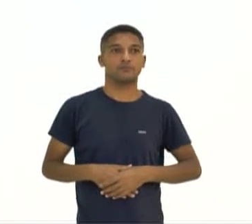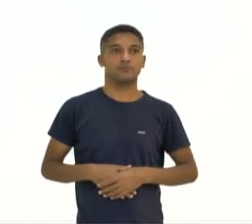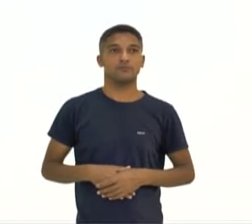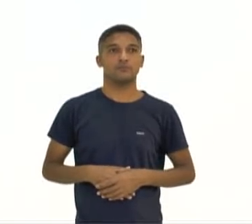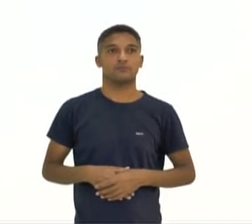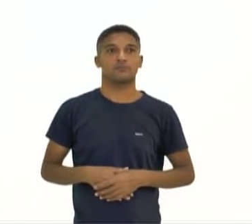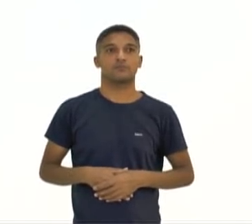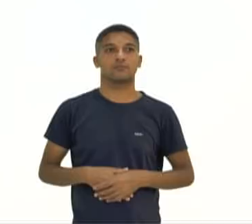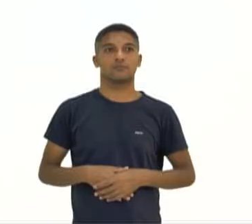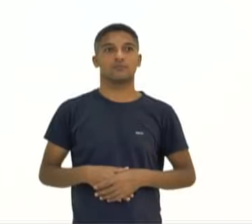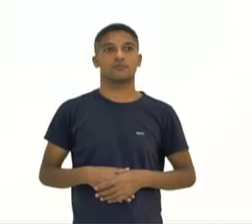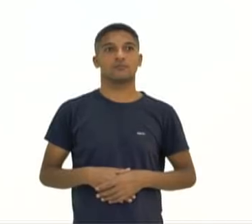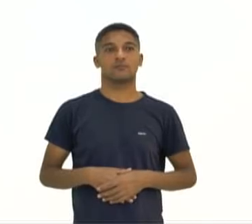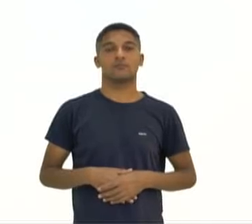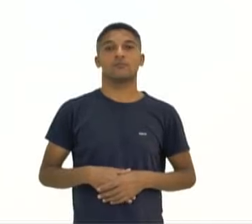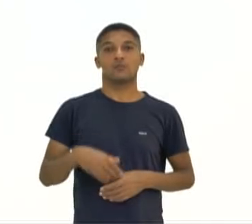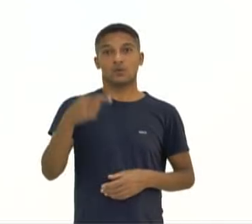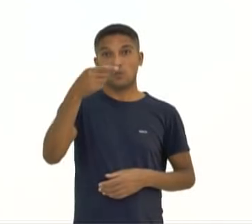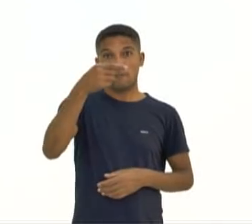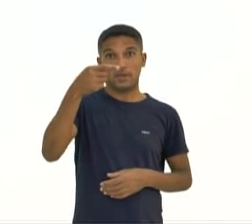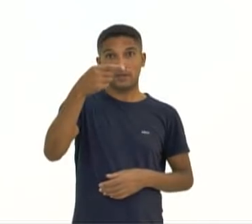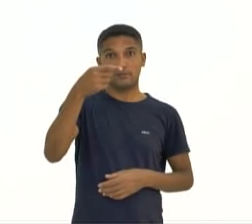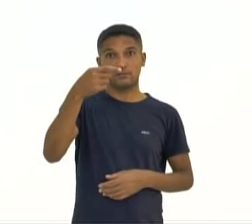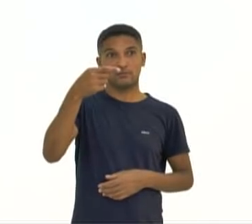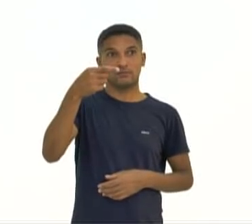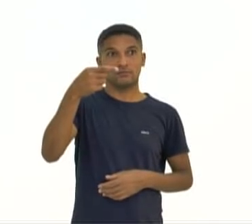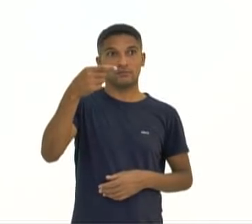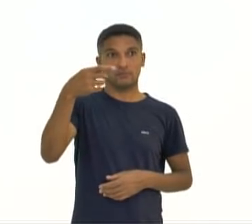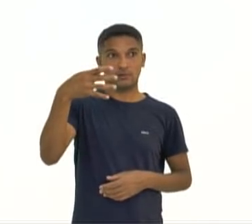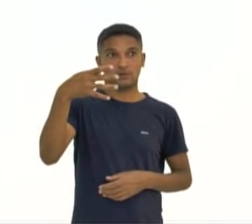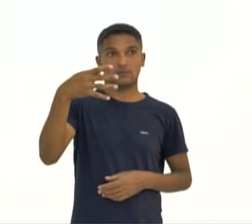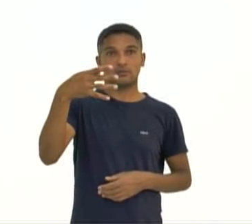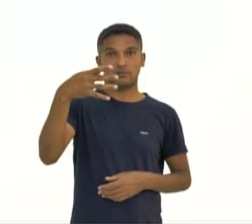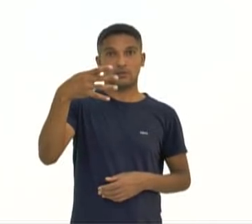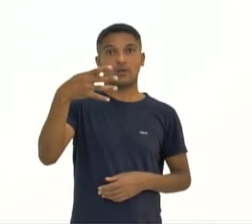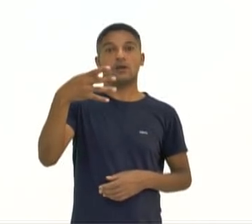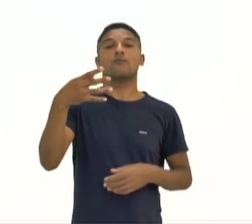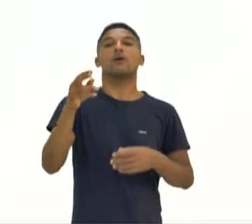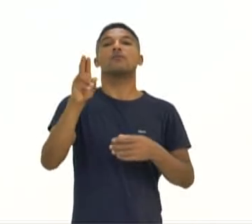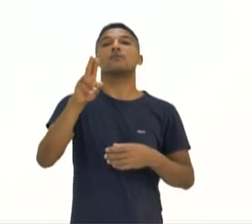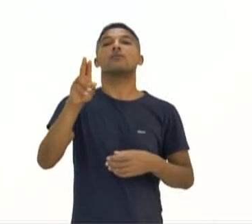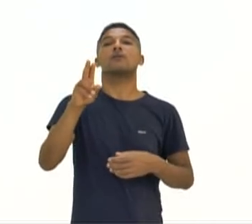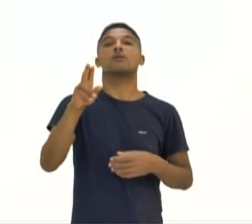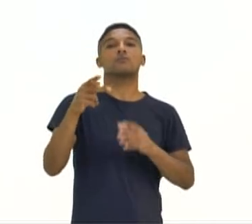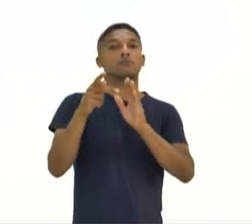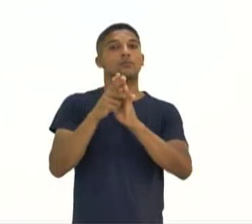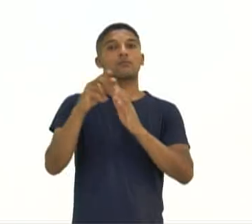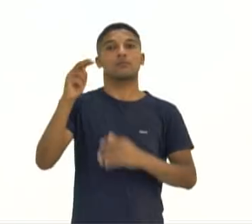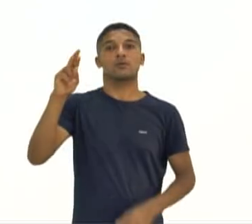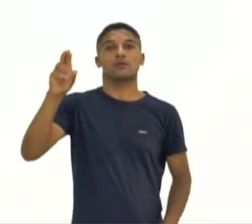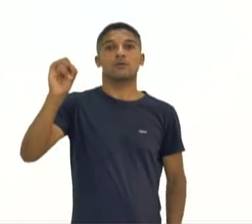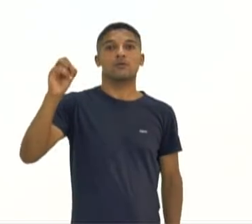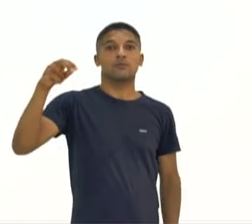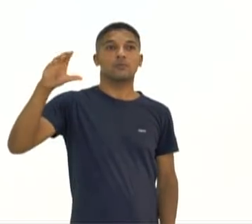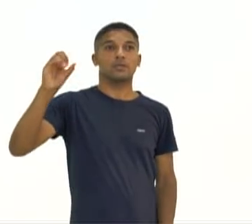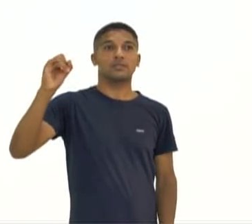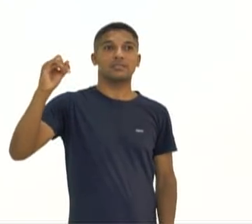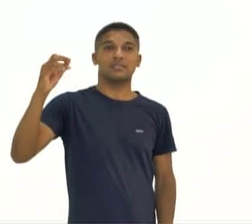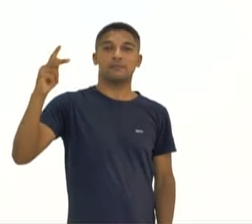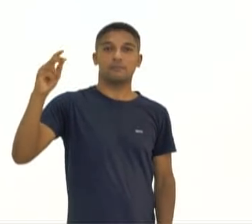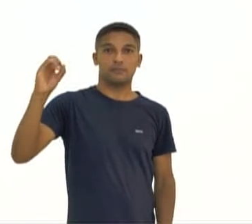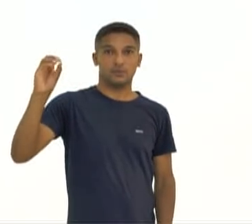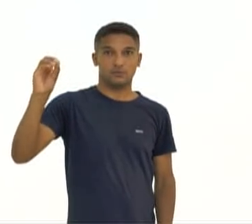Então, o menos está diminuindo, a gente aplica o princípio aditivo e colocamos um